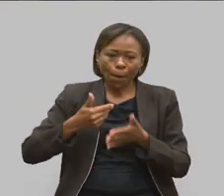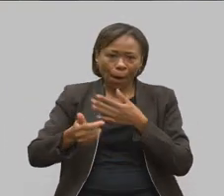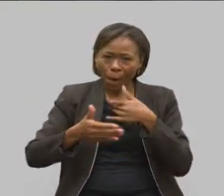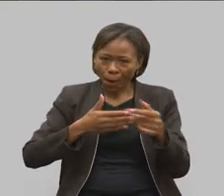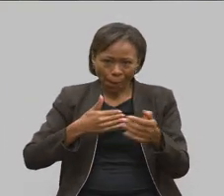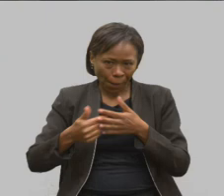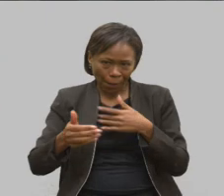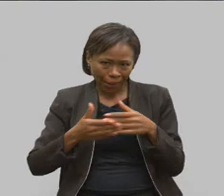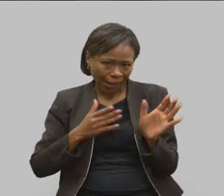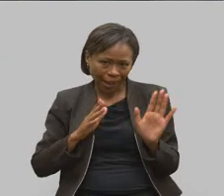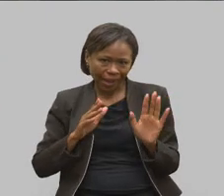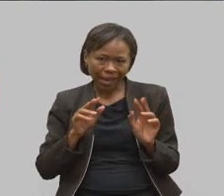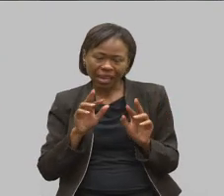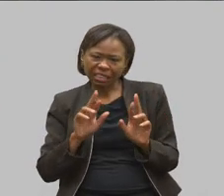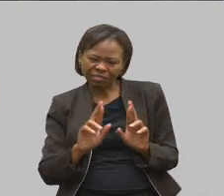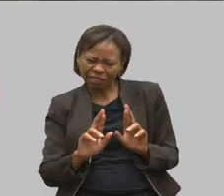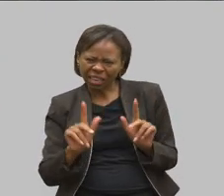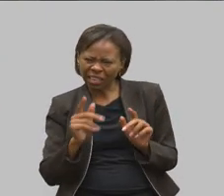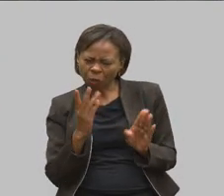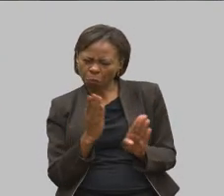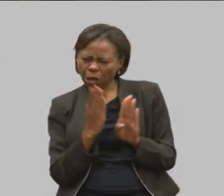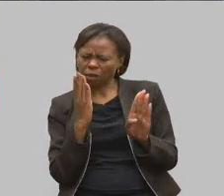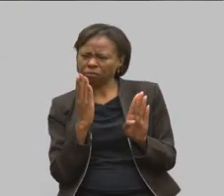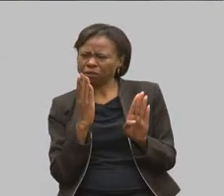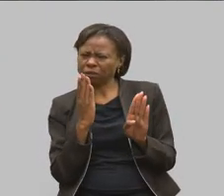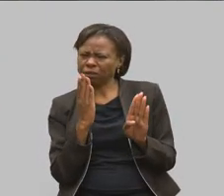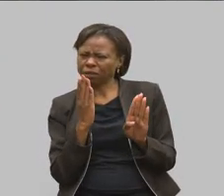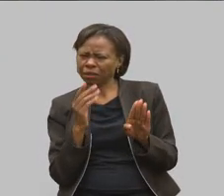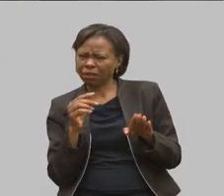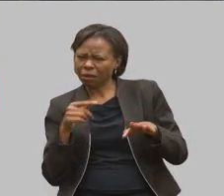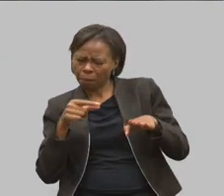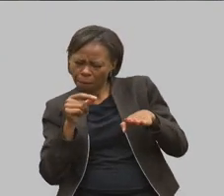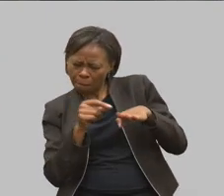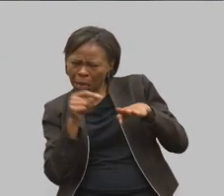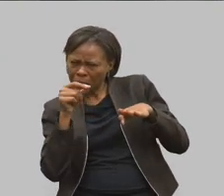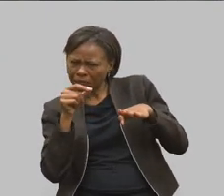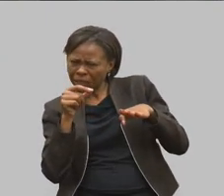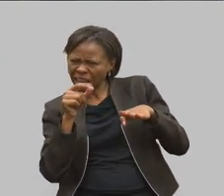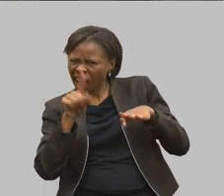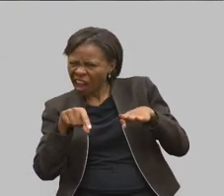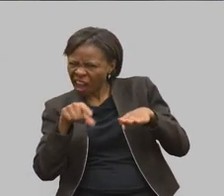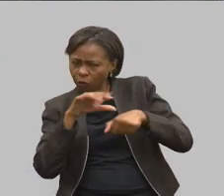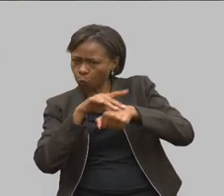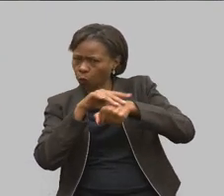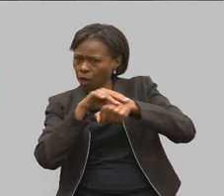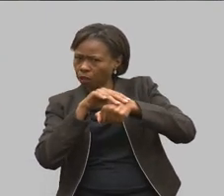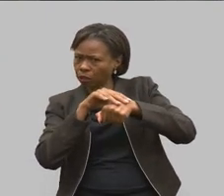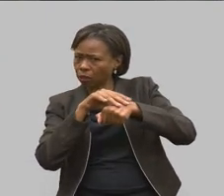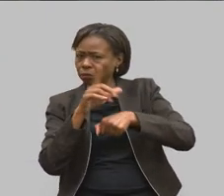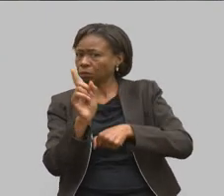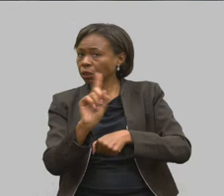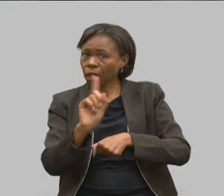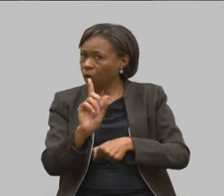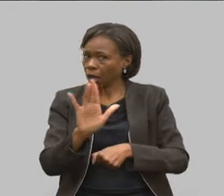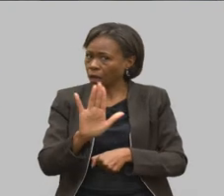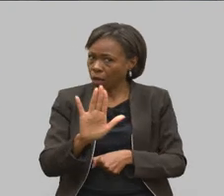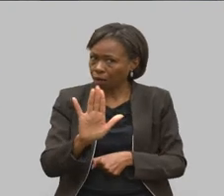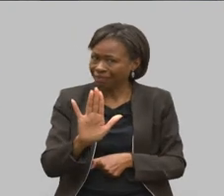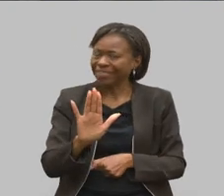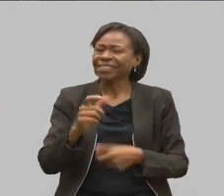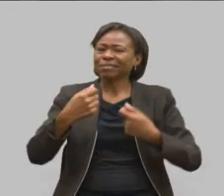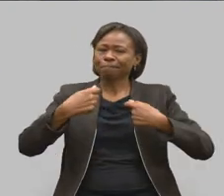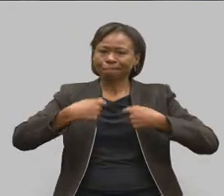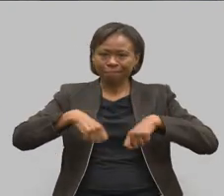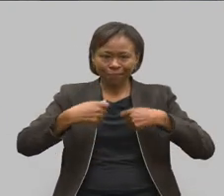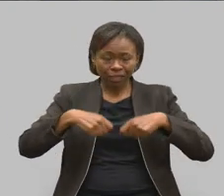que nem toda alteração do teste do pezinho é igual a uma doença né então é preciso que